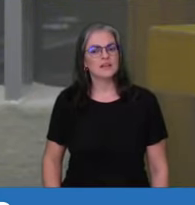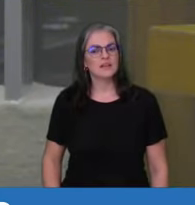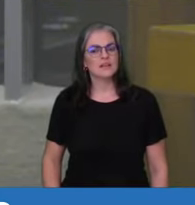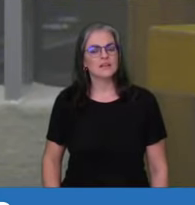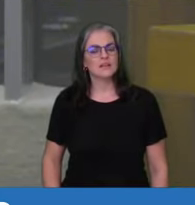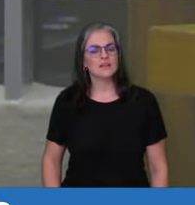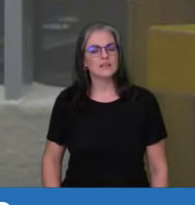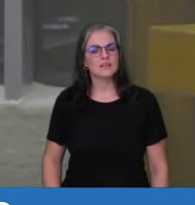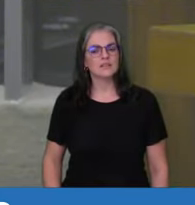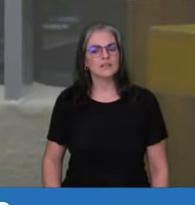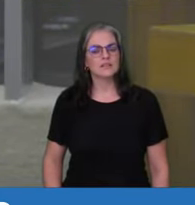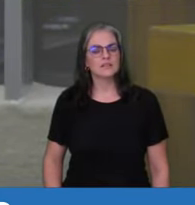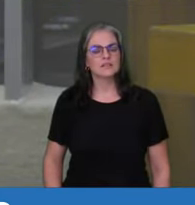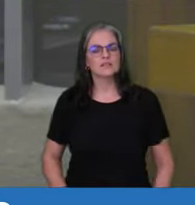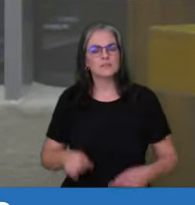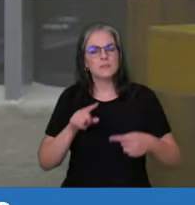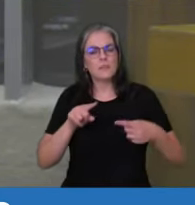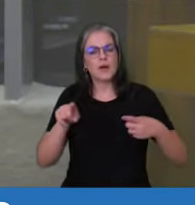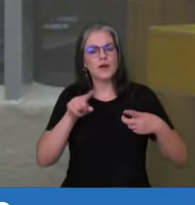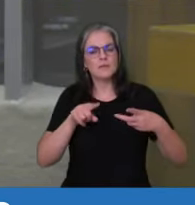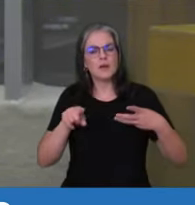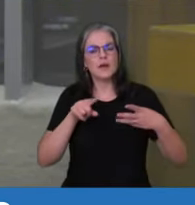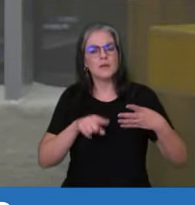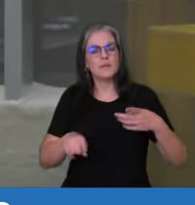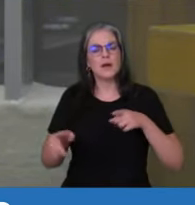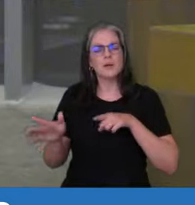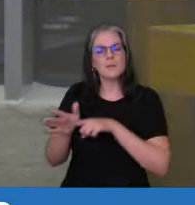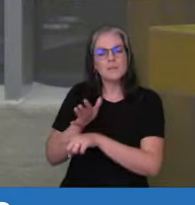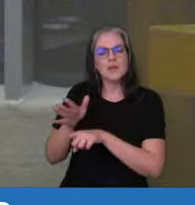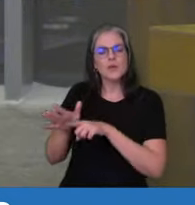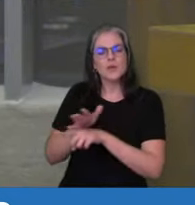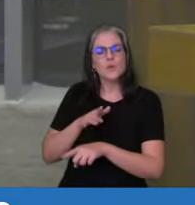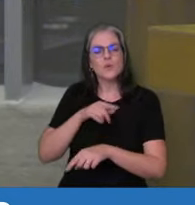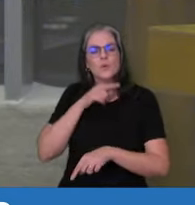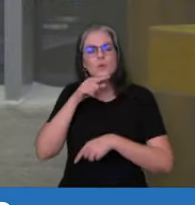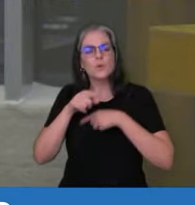Todas essas perguntas e esses questionamentos